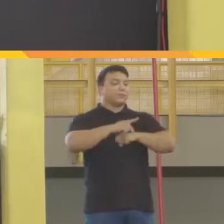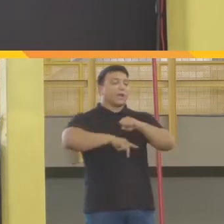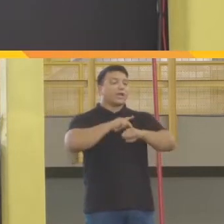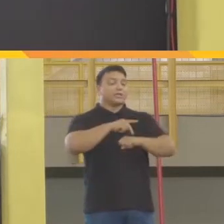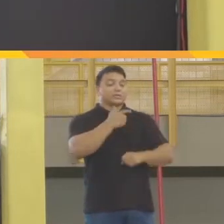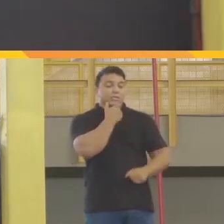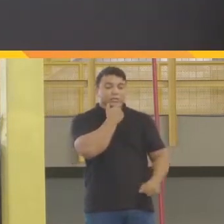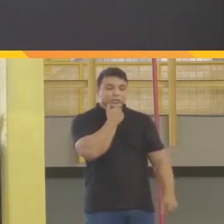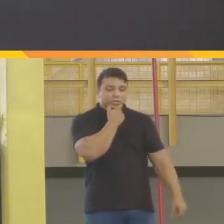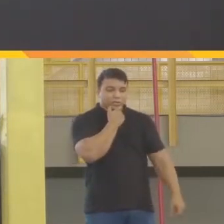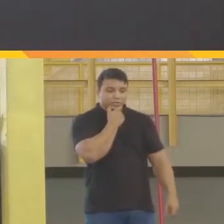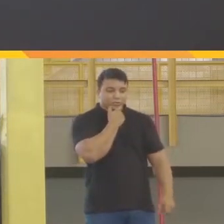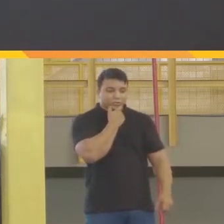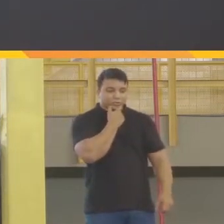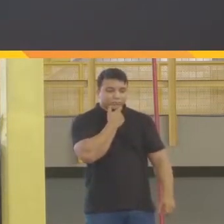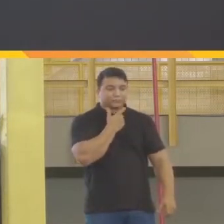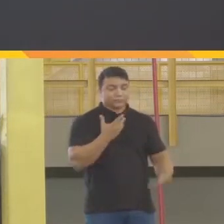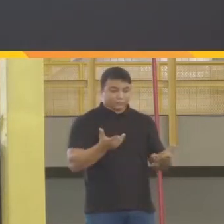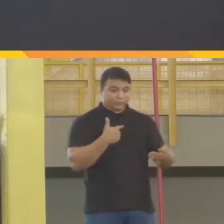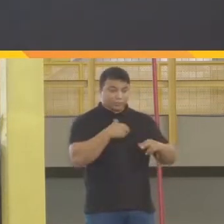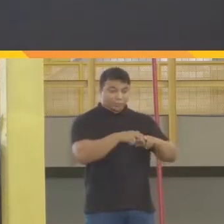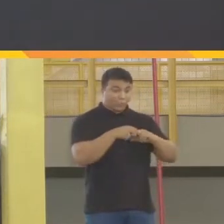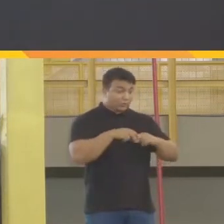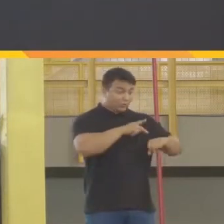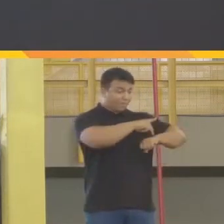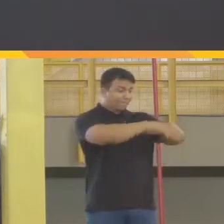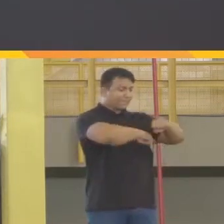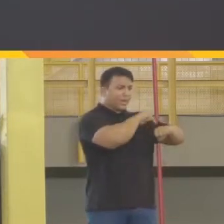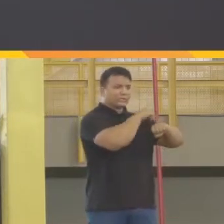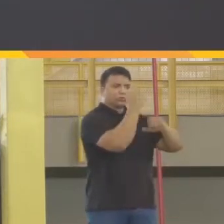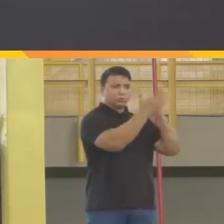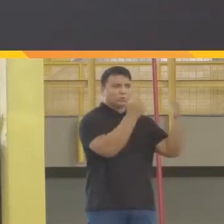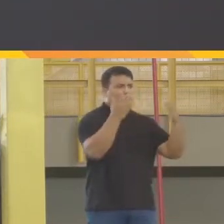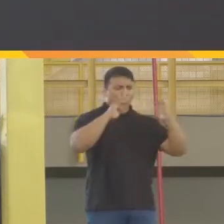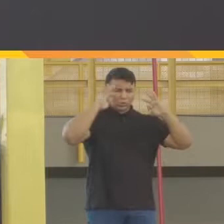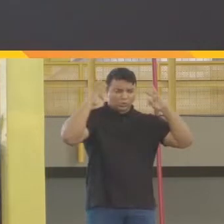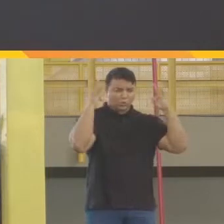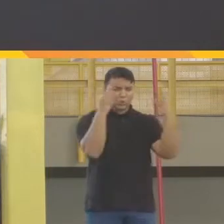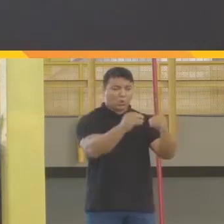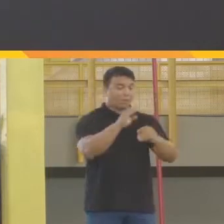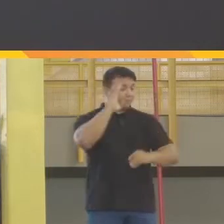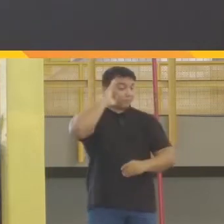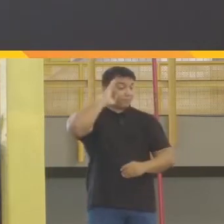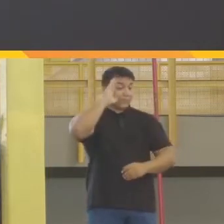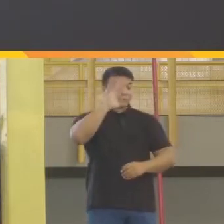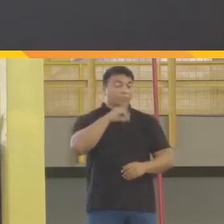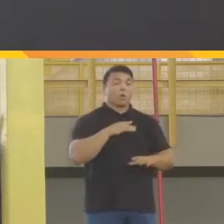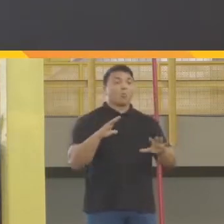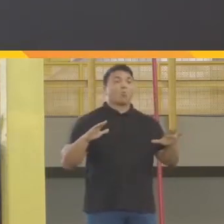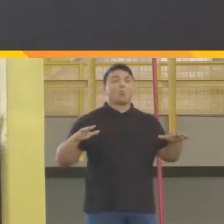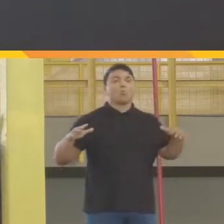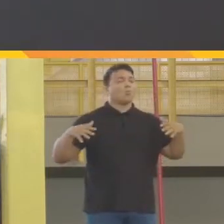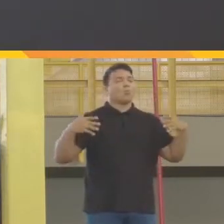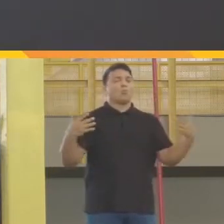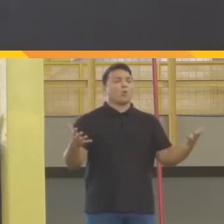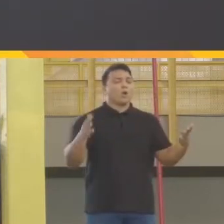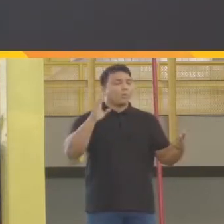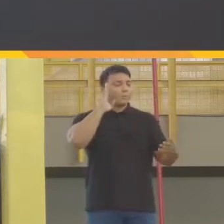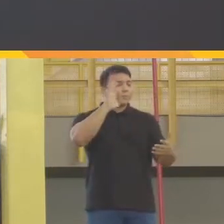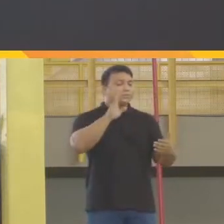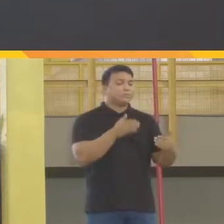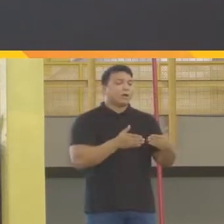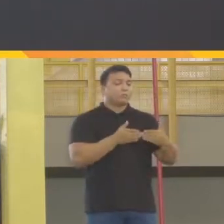bem. Então, de todas as nações amigas, adivinha quem era